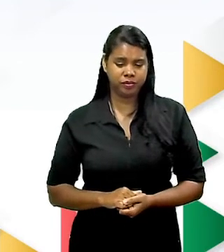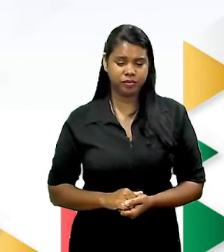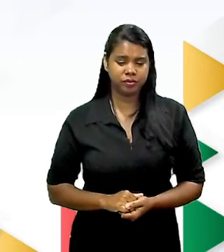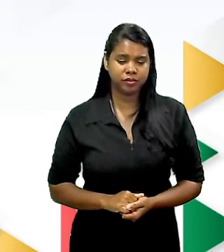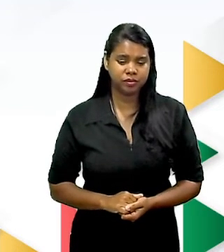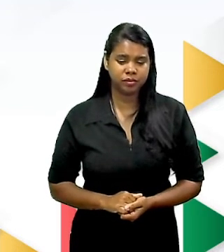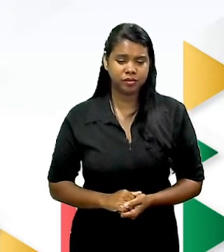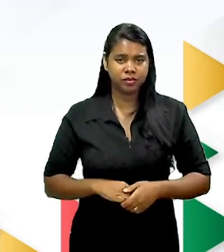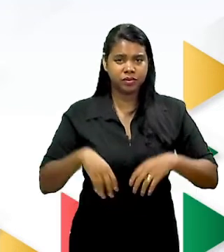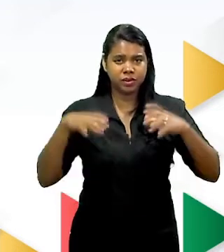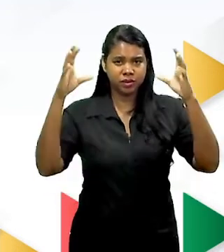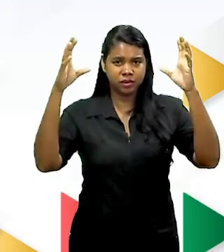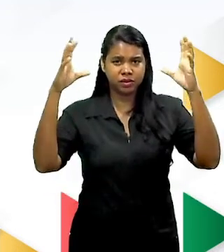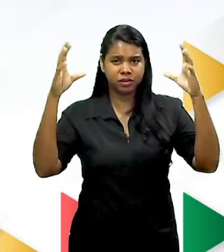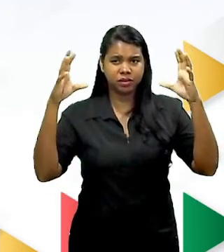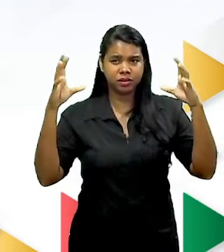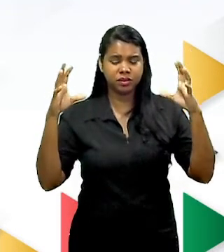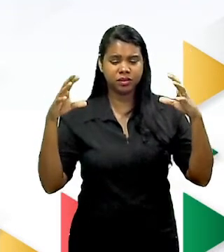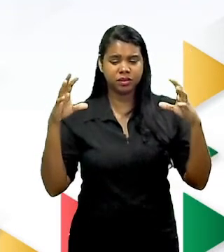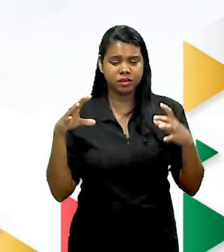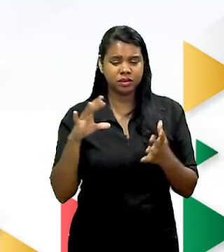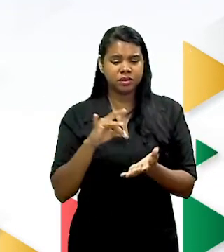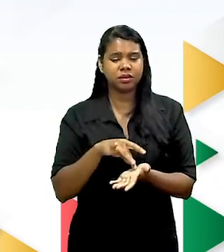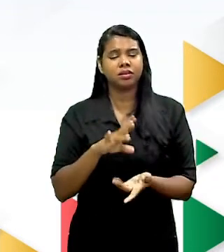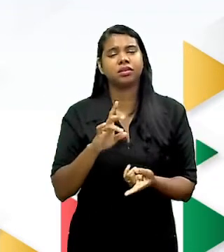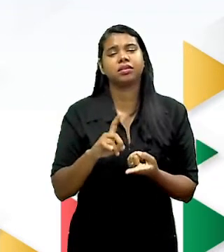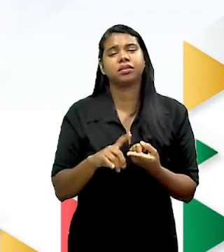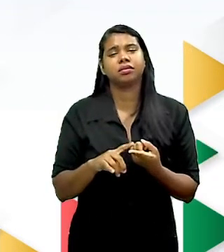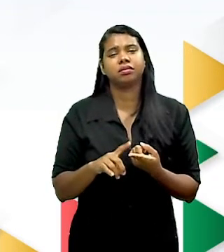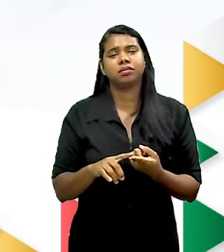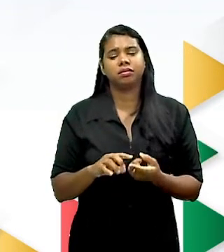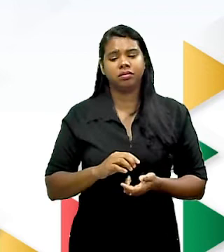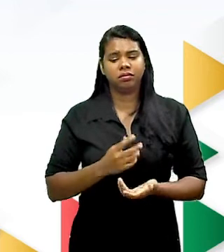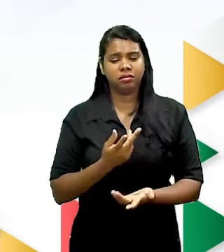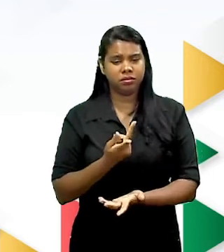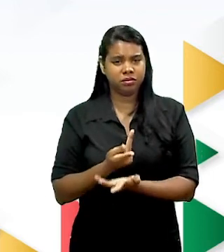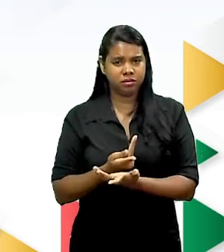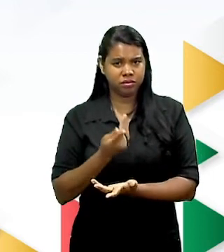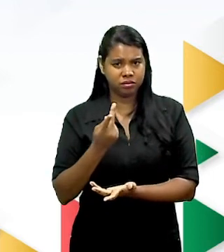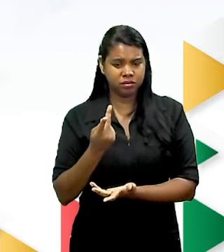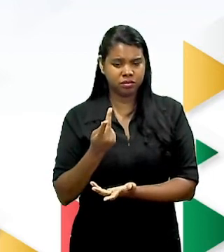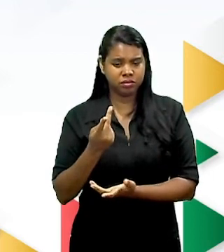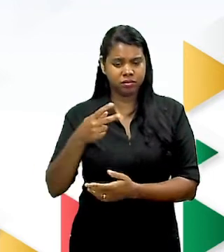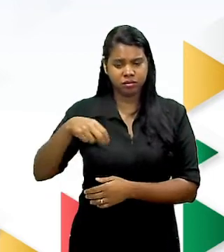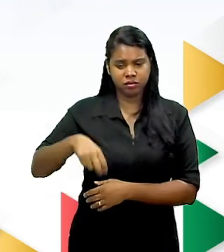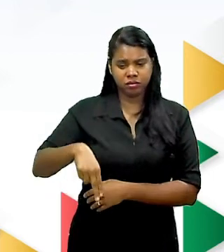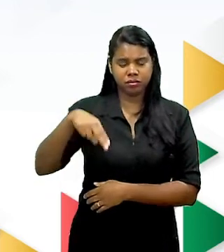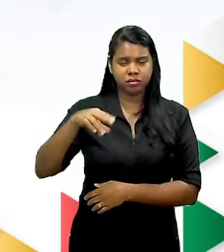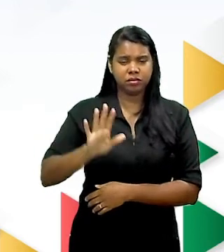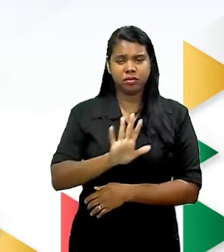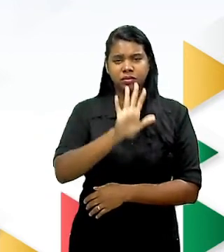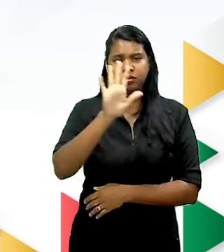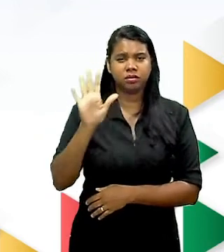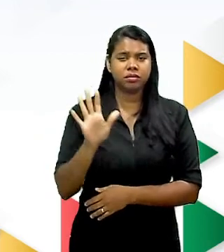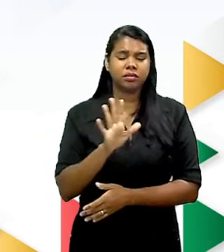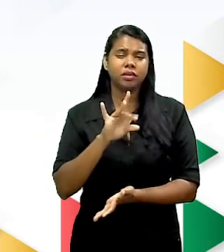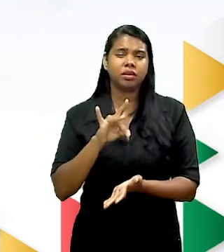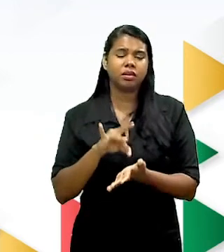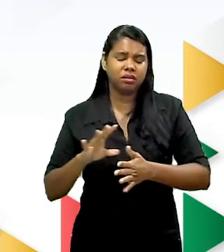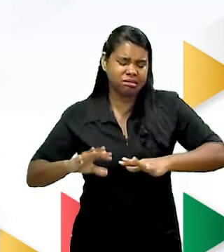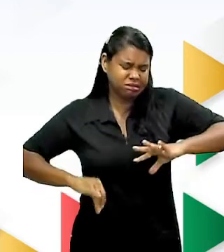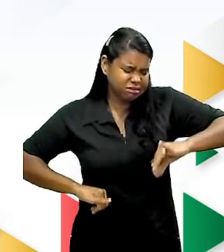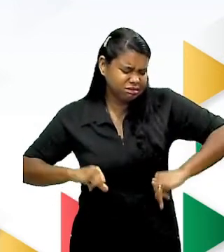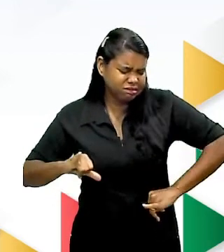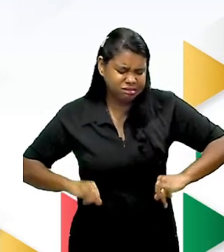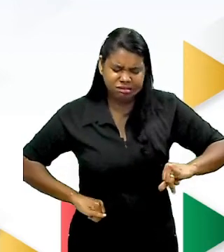As chuvas, por exemplo, de tal maneira, enquanto as regiões do Norte e Nordeste sofrem com